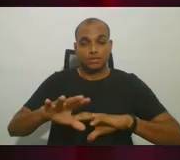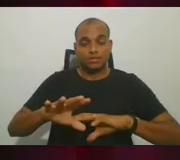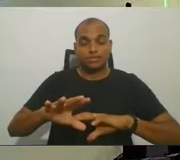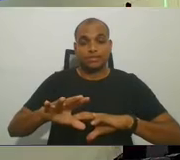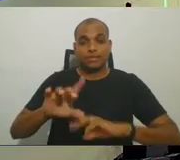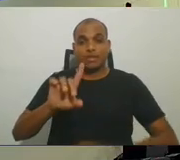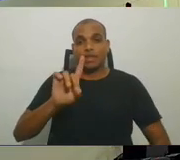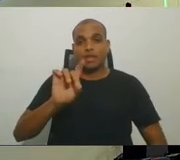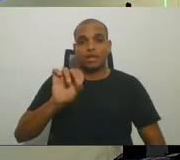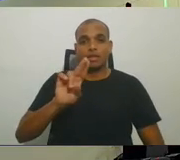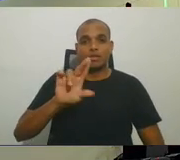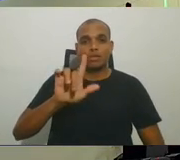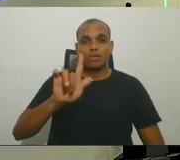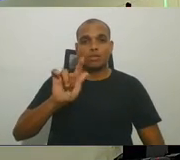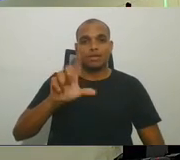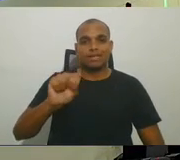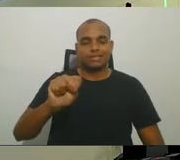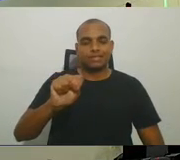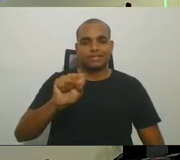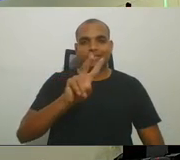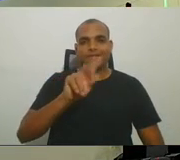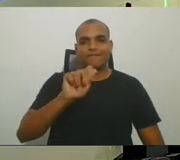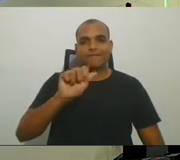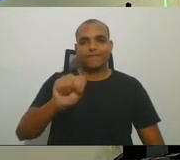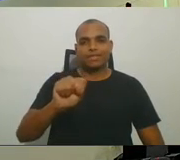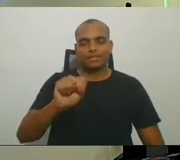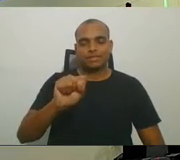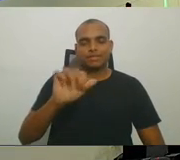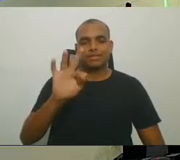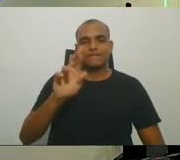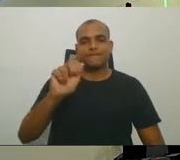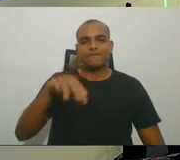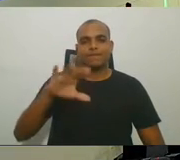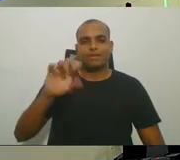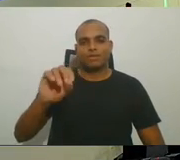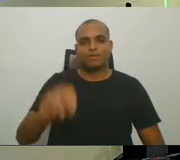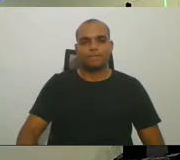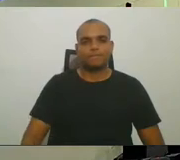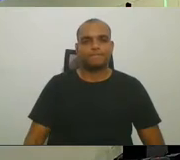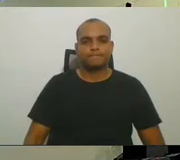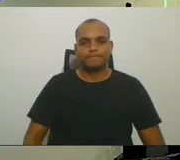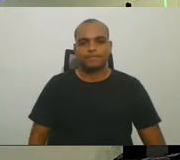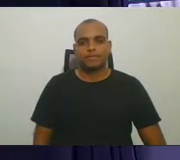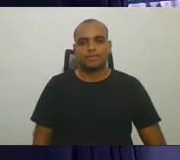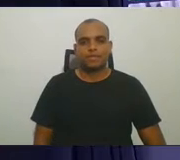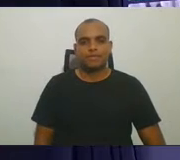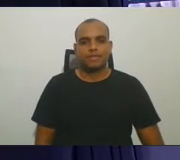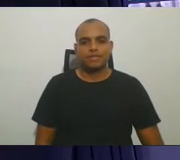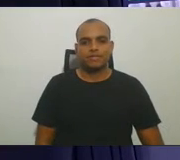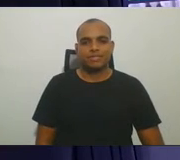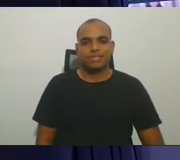Douglas Vaz Franco.